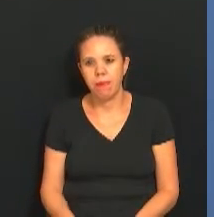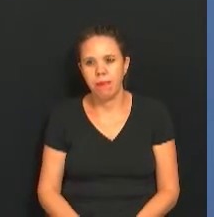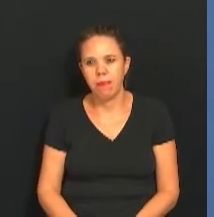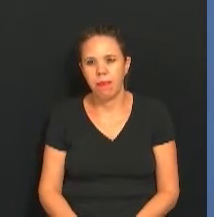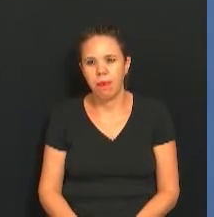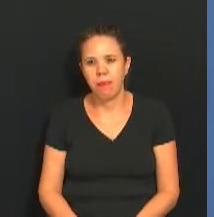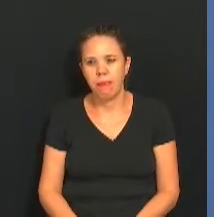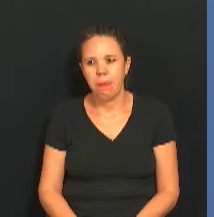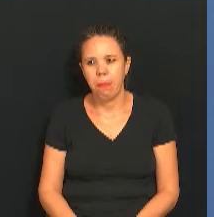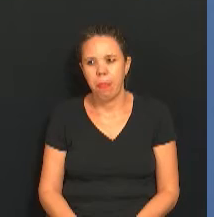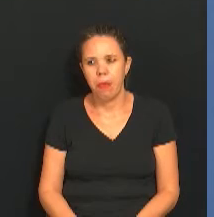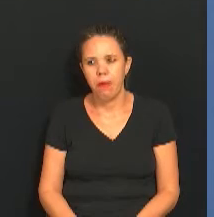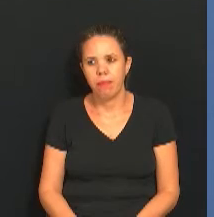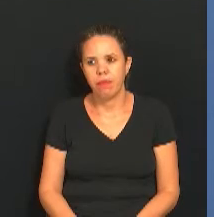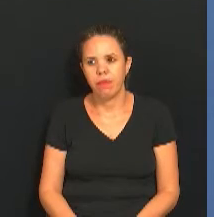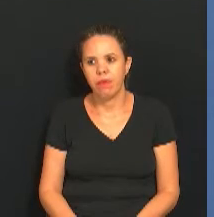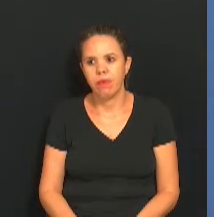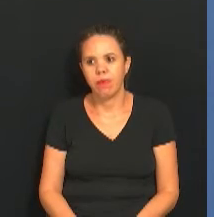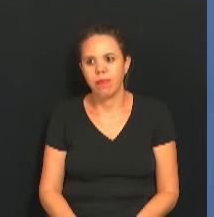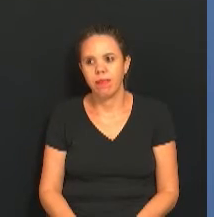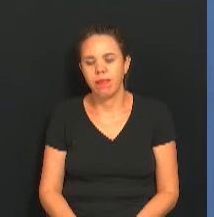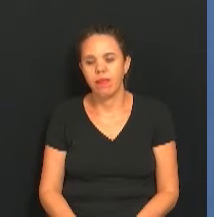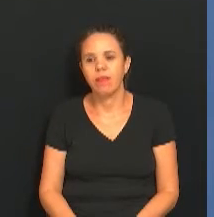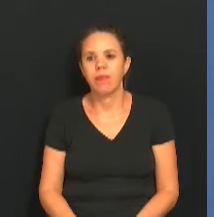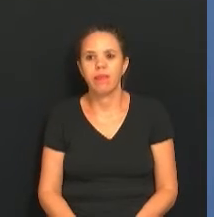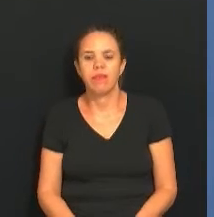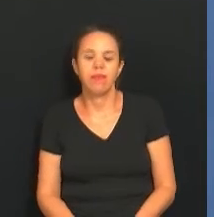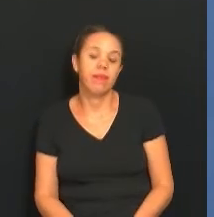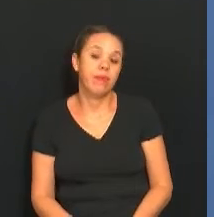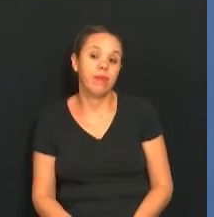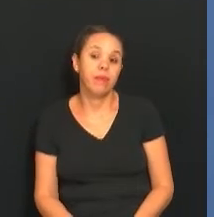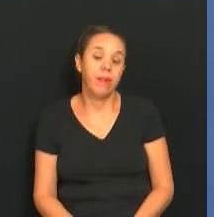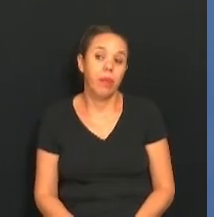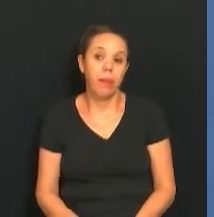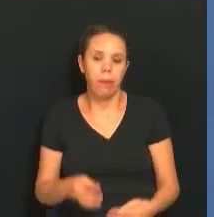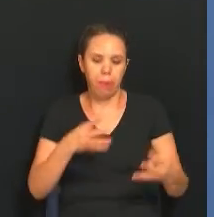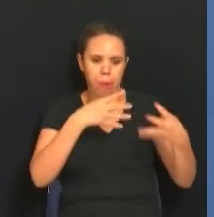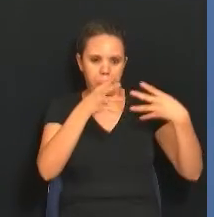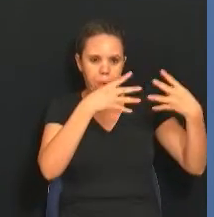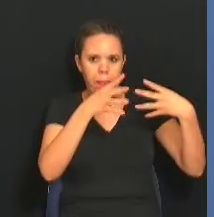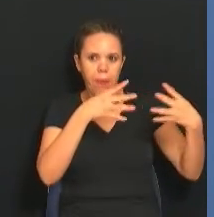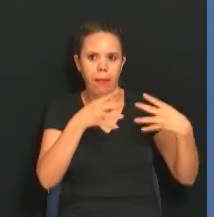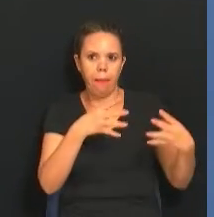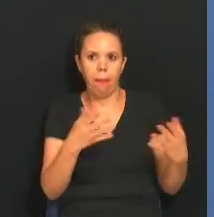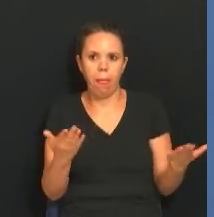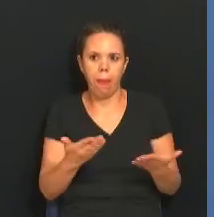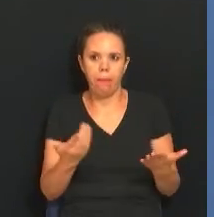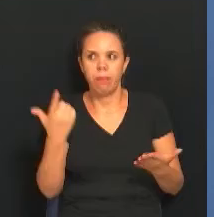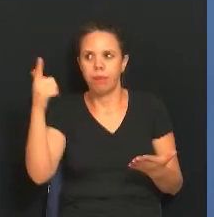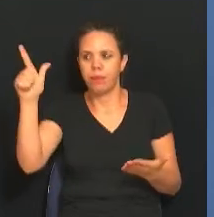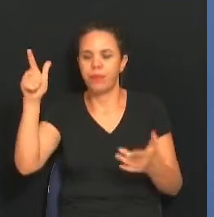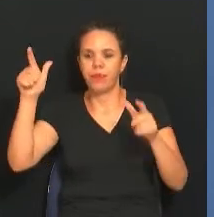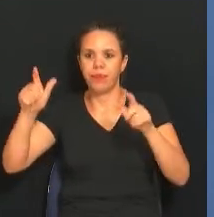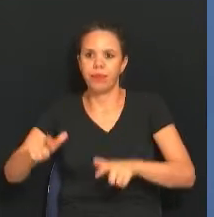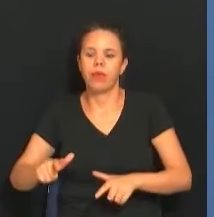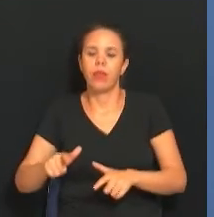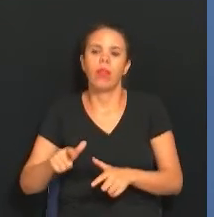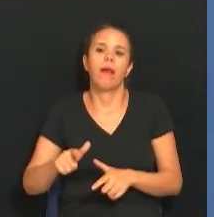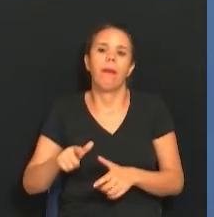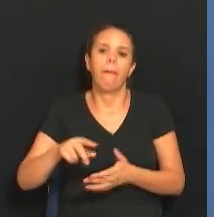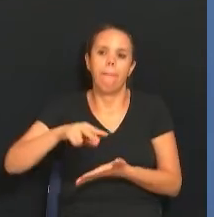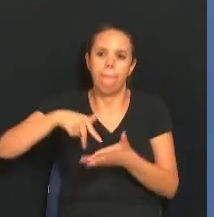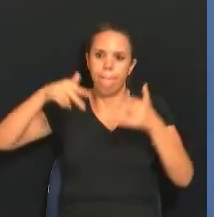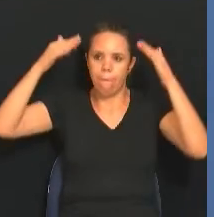mil 5.822 já lá em Barão Geraldo mais agora no Kraft balé a gente tem seis